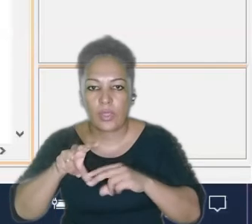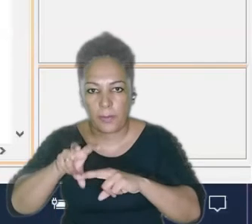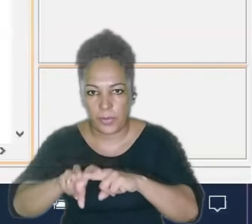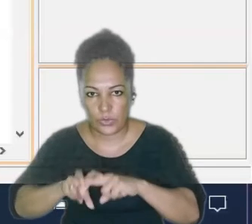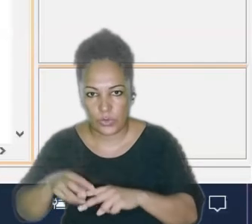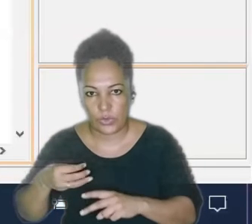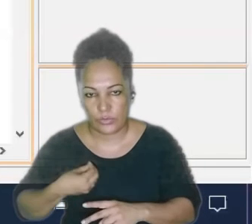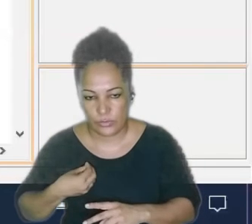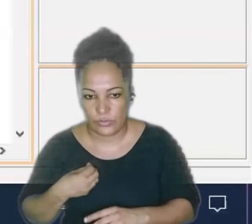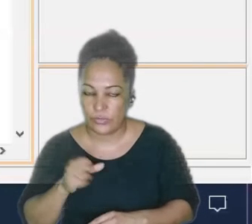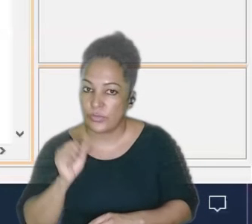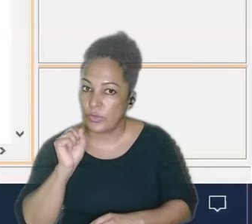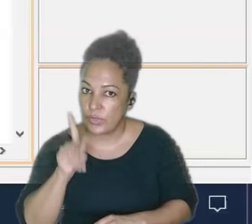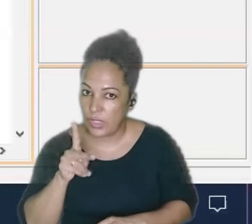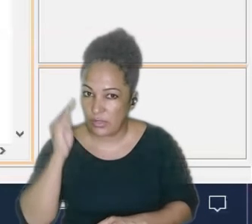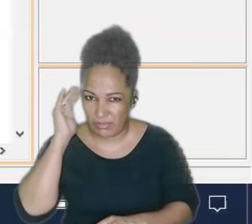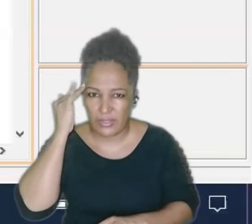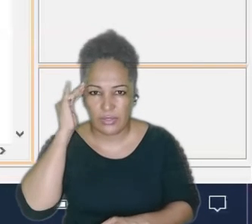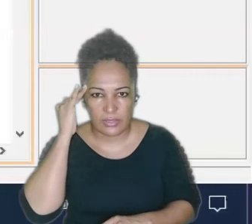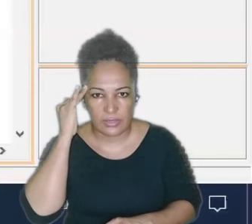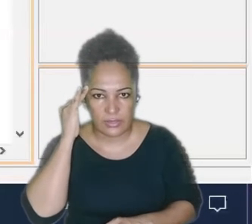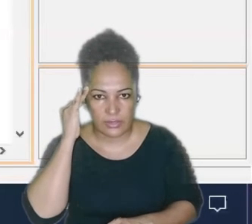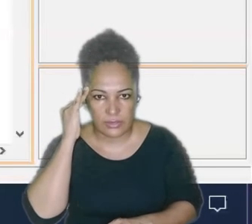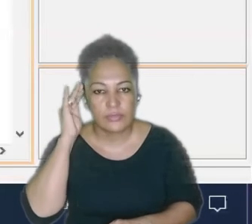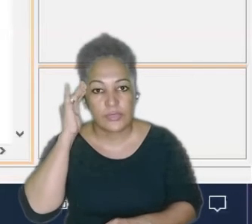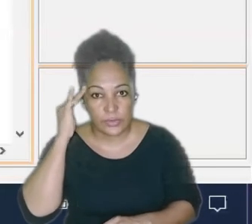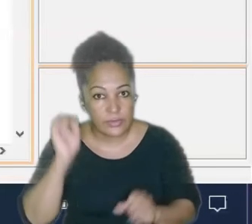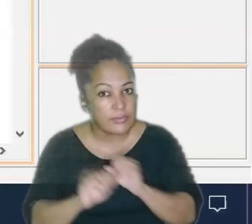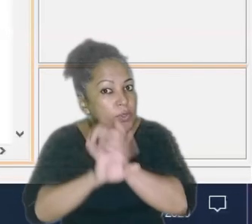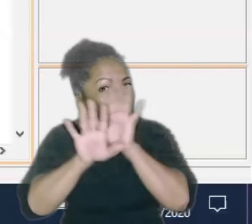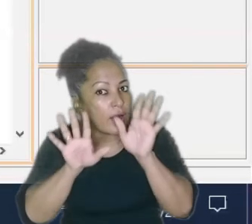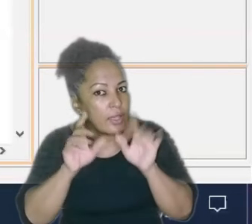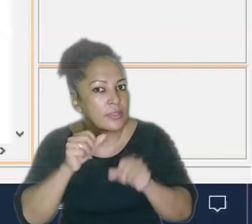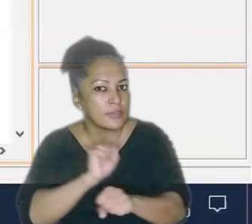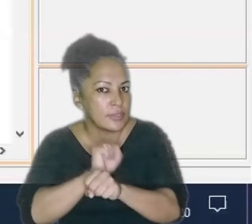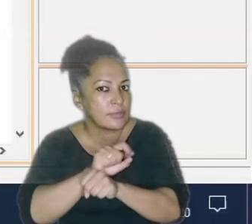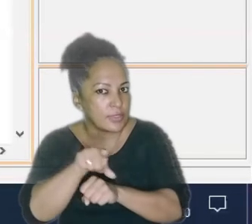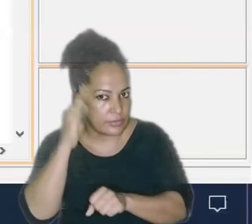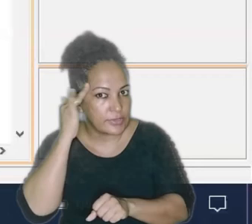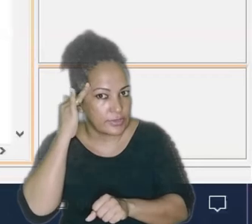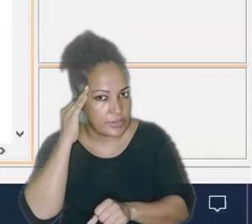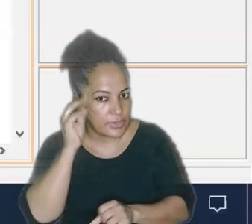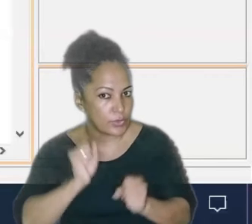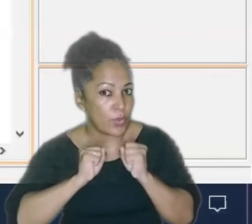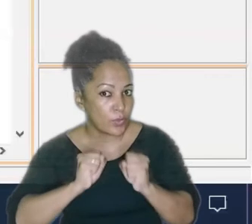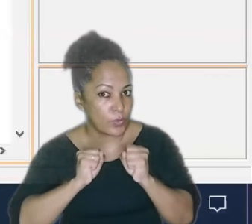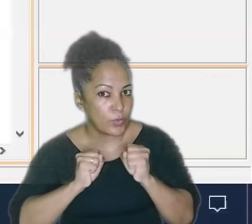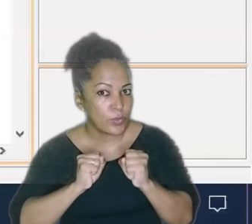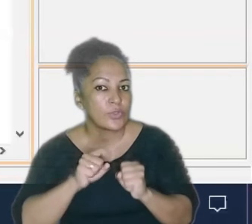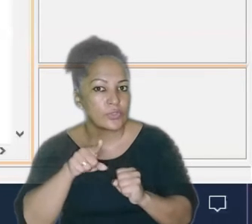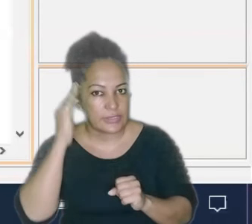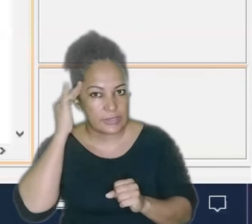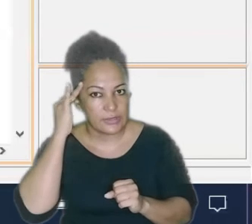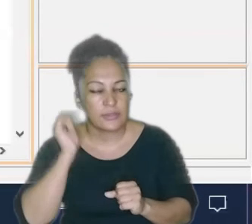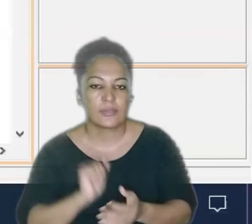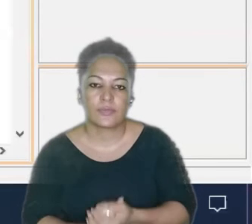poltronas. Legal, galera? Estão pegando aí? Tá dando para entender? Espero que sim, hein? Na verdade, estou torcendo que